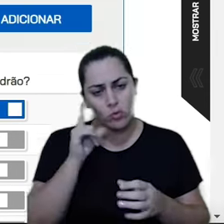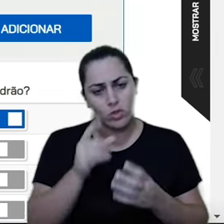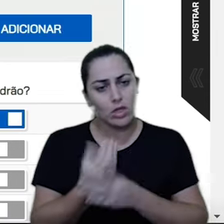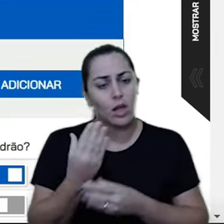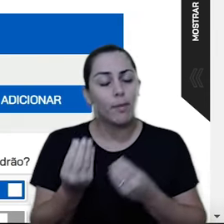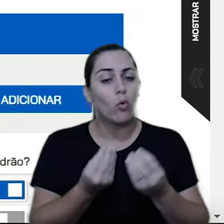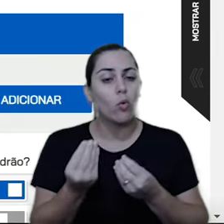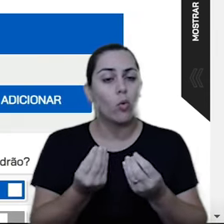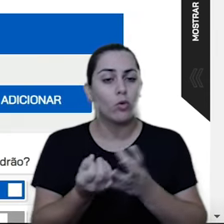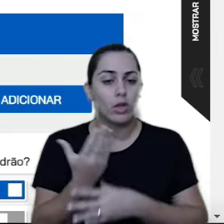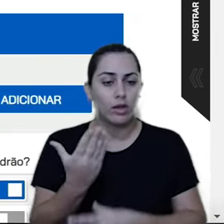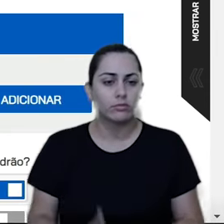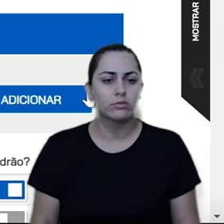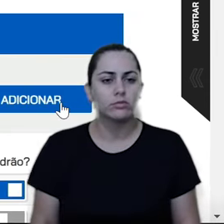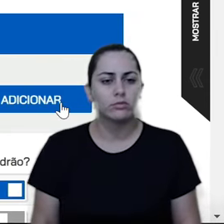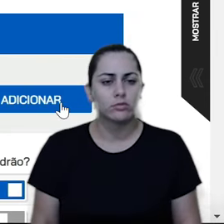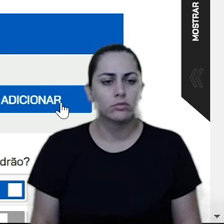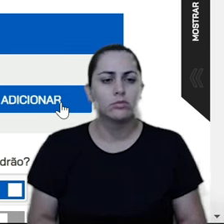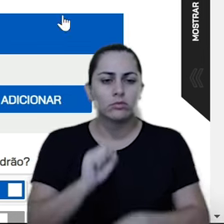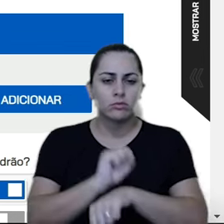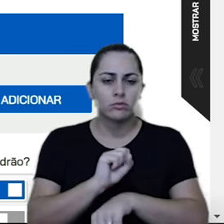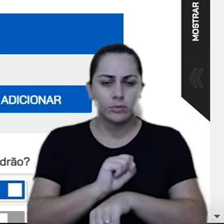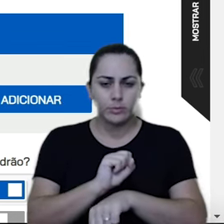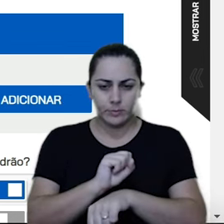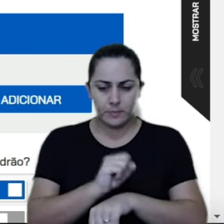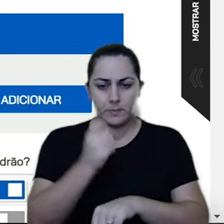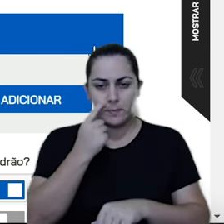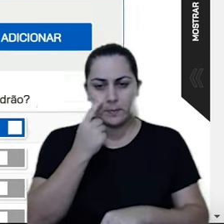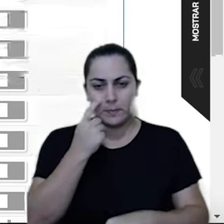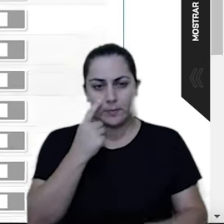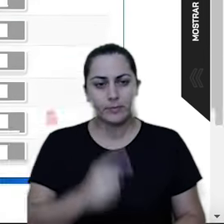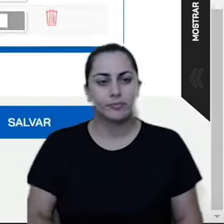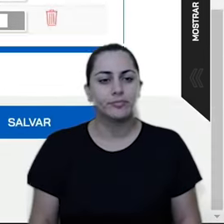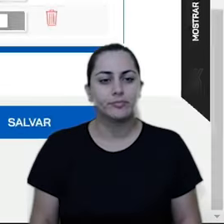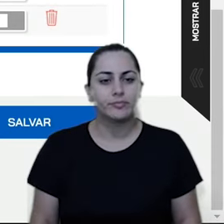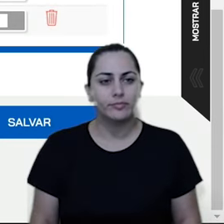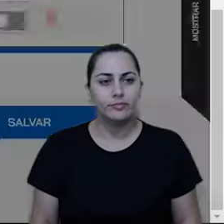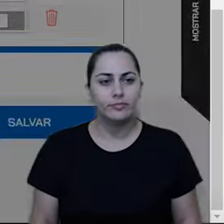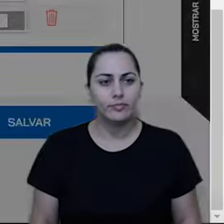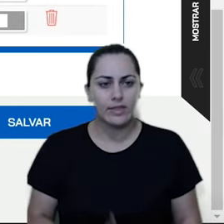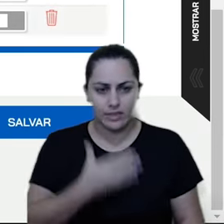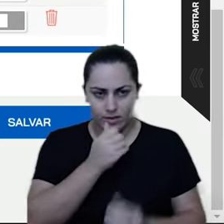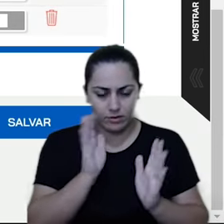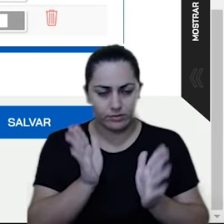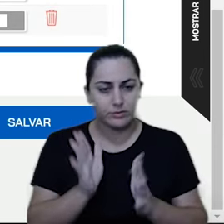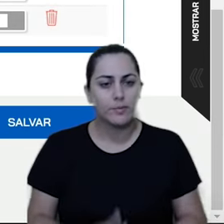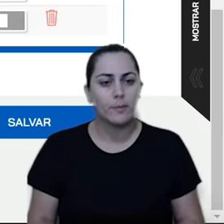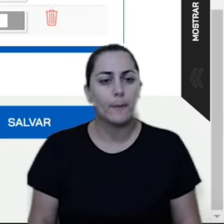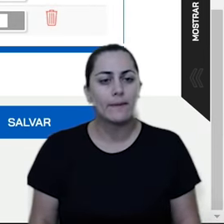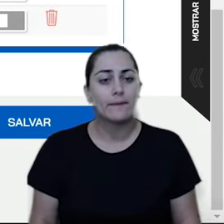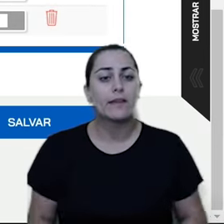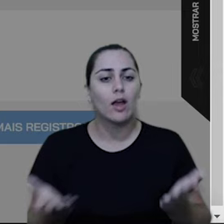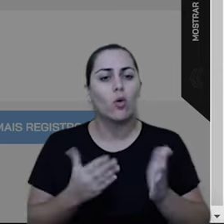criei como que eu crio né Deixa eu só sair daqui né É deixa eu sair daqui ó salvei